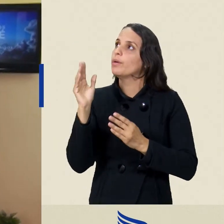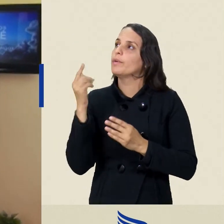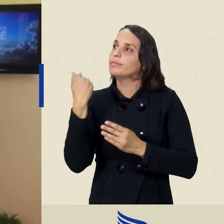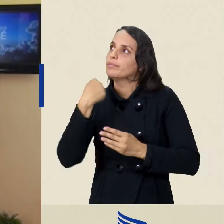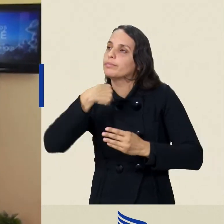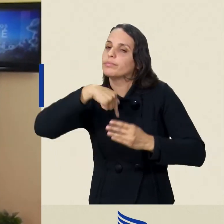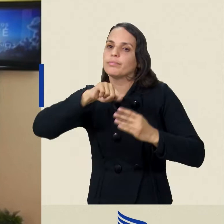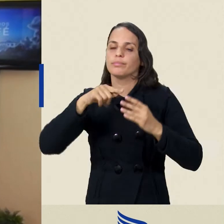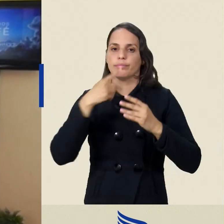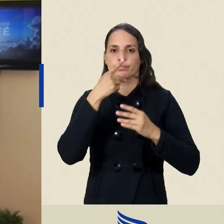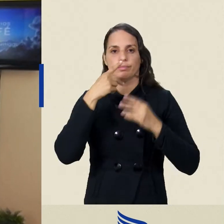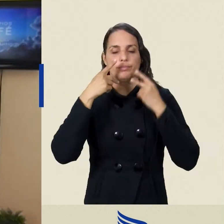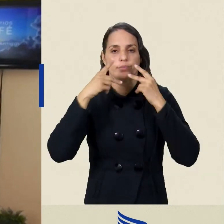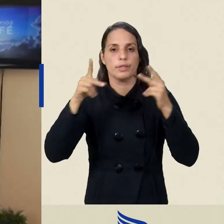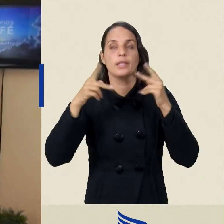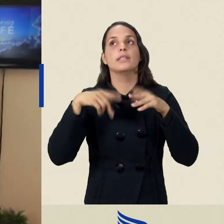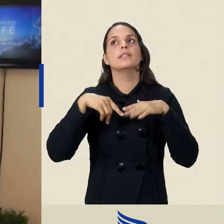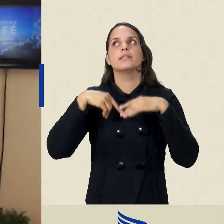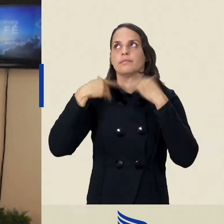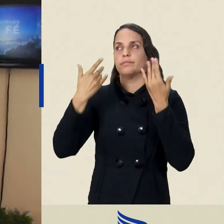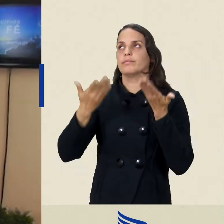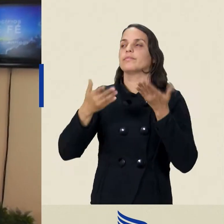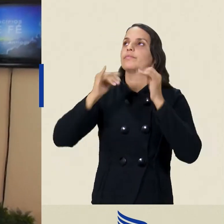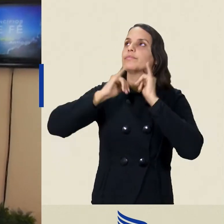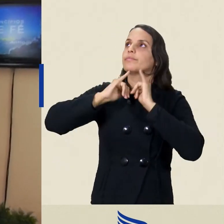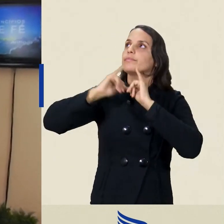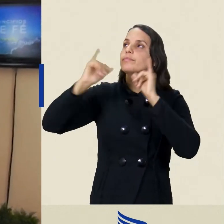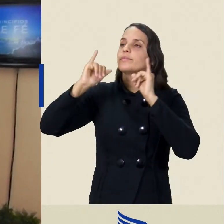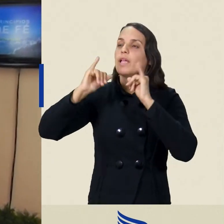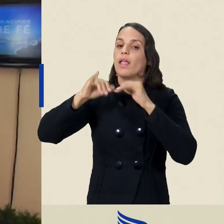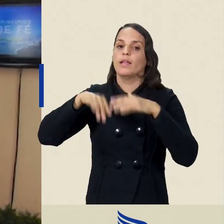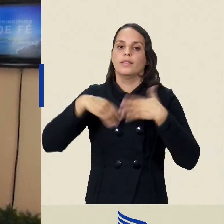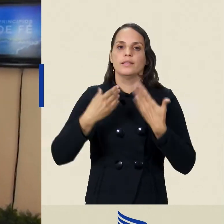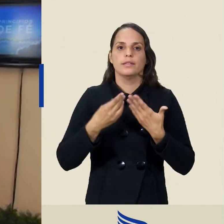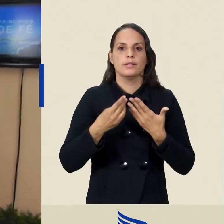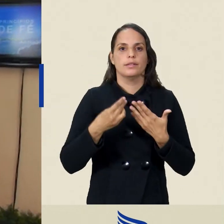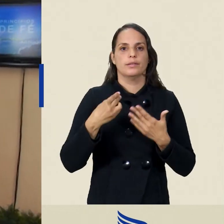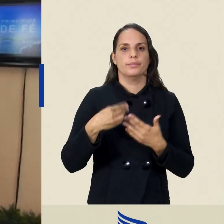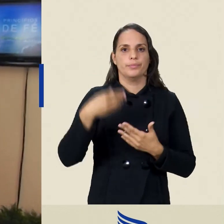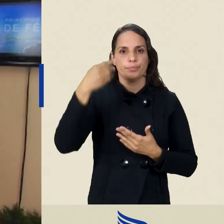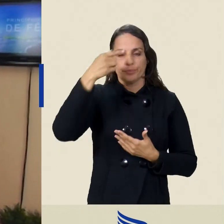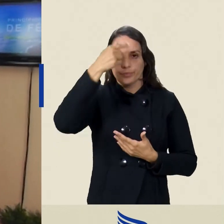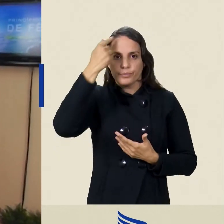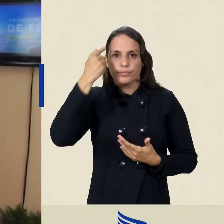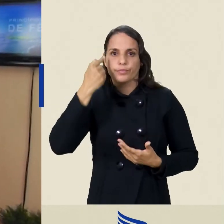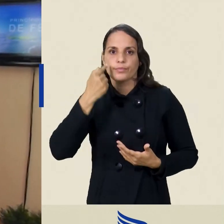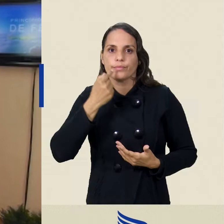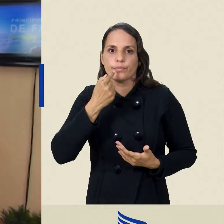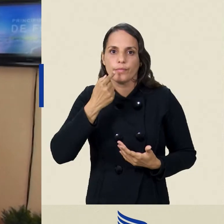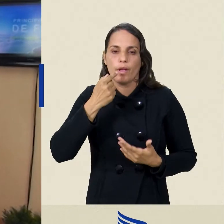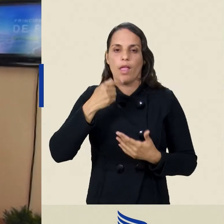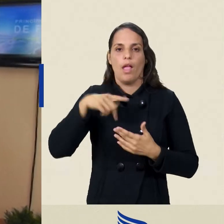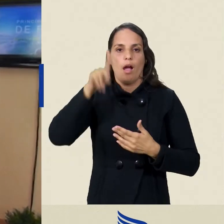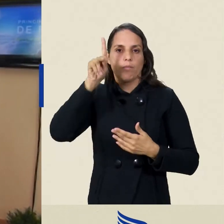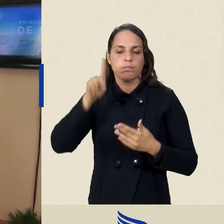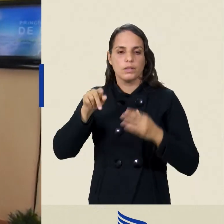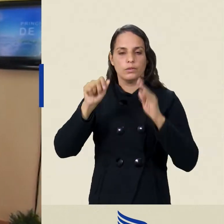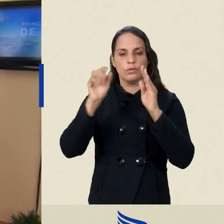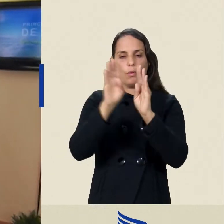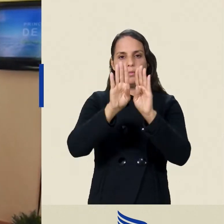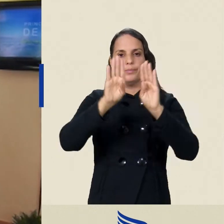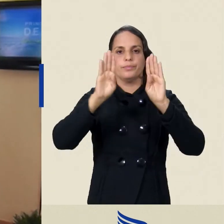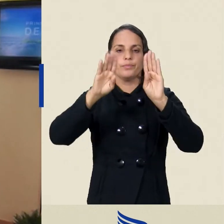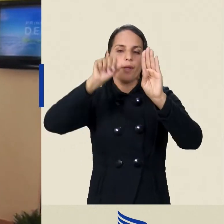de Cristo ao mundo. 30 minutos depois, alguém bate à porta da casa de Miller. Era Irving,